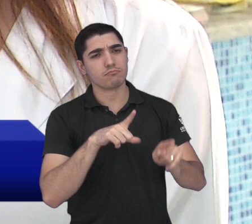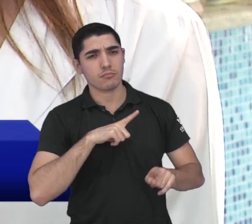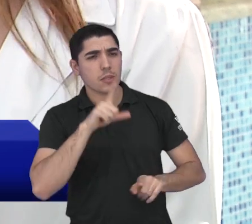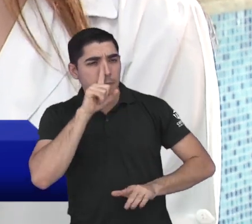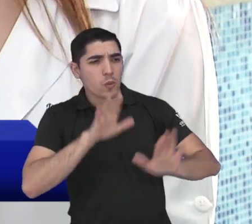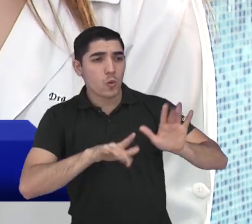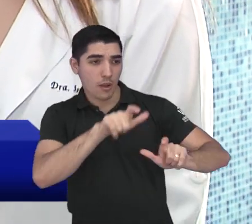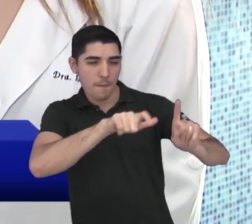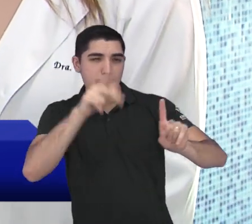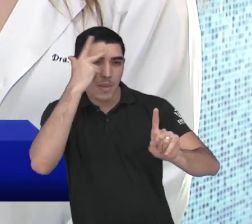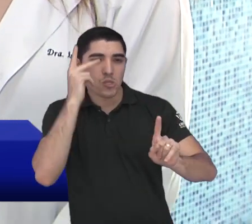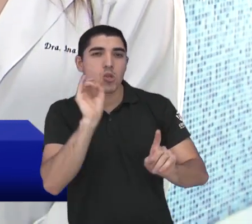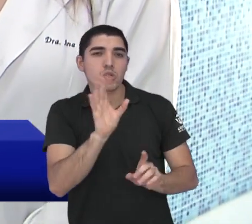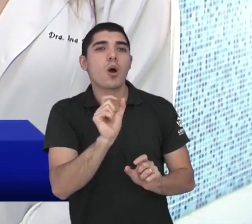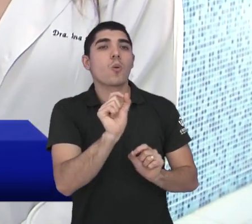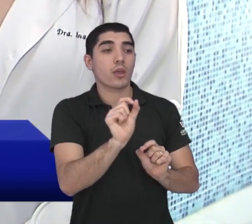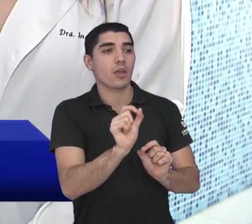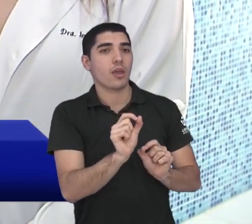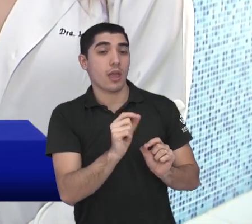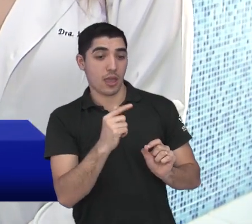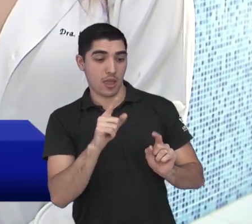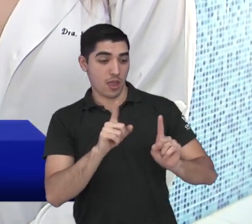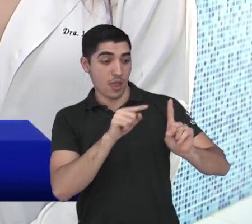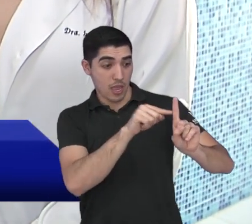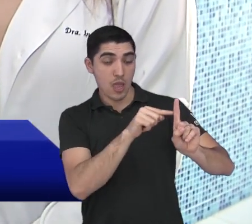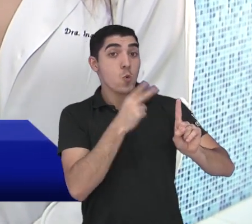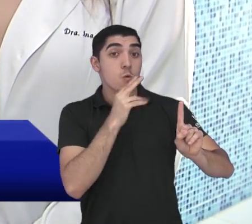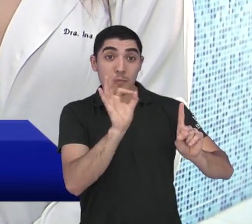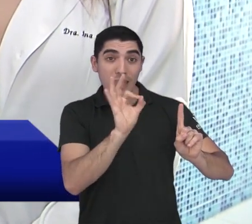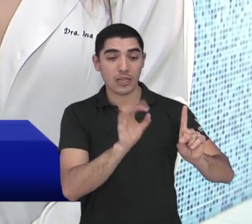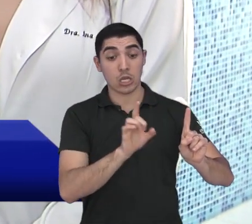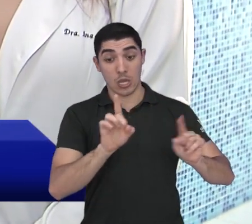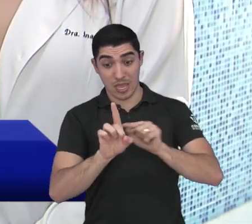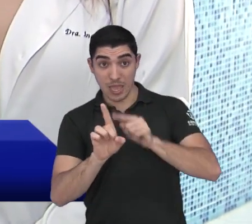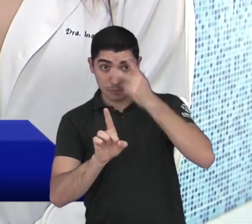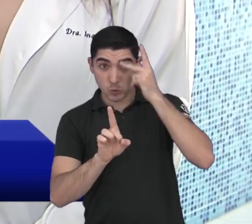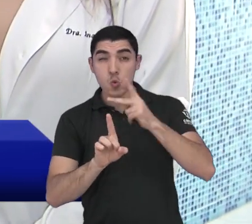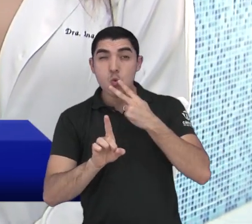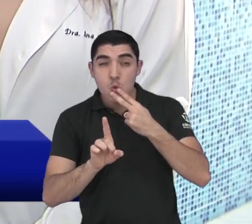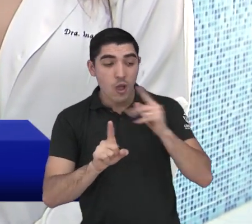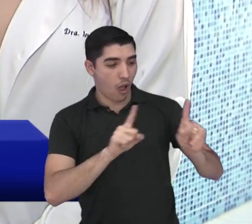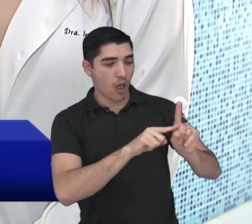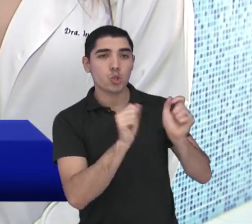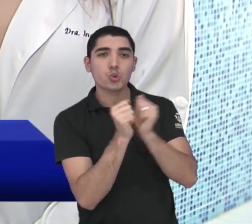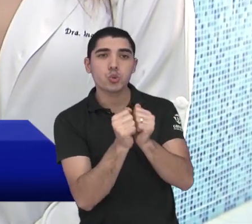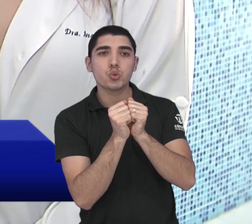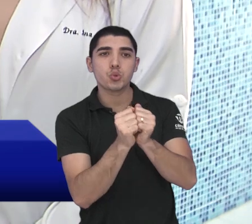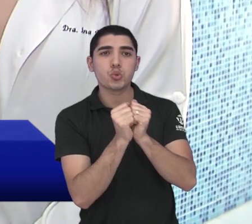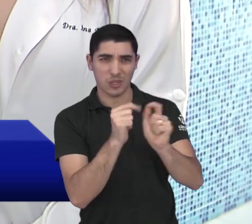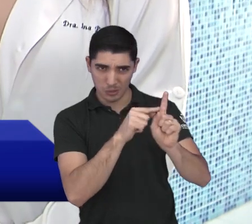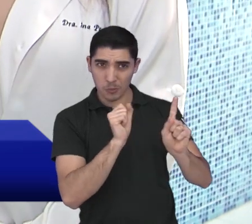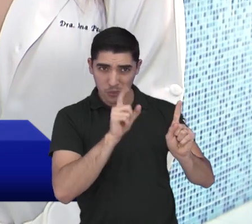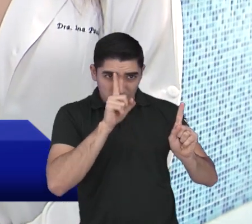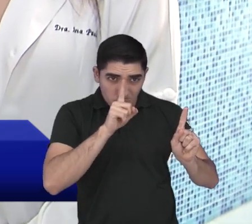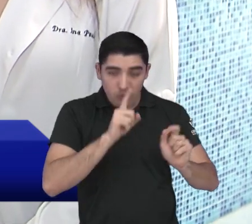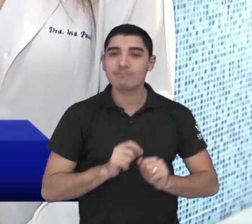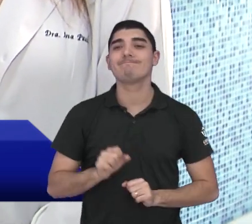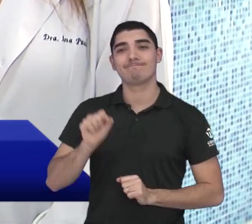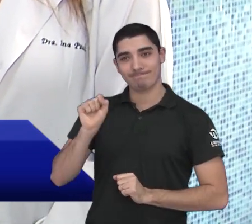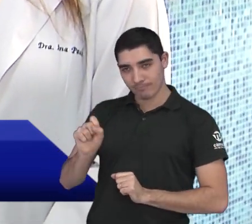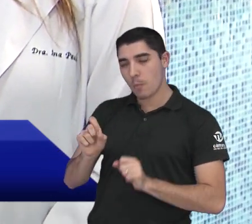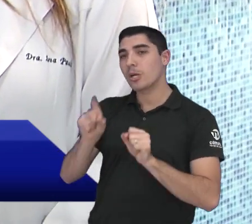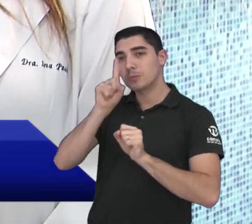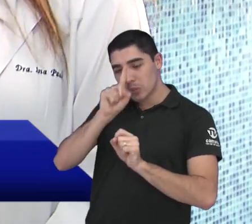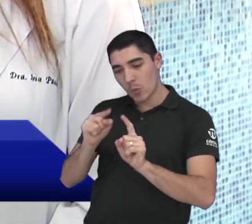riscos também para quem é o que a gente chama de fumante passivo, né? Quem convive muito com alguém que fuma. Essa pessoa também está super exposta? Ela está super